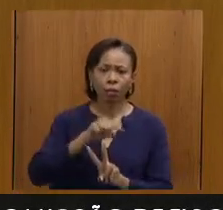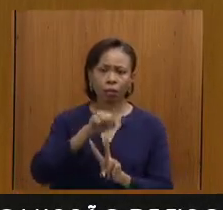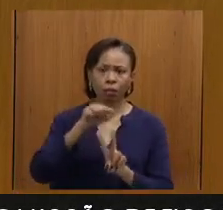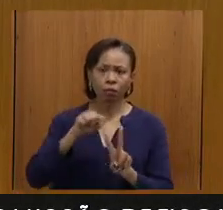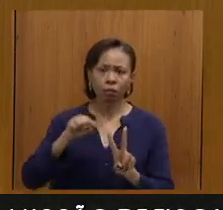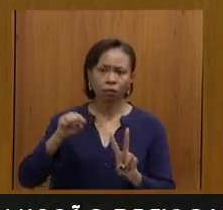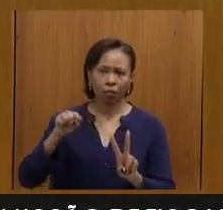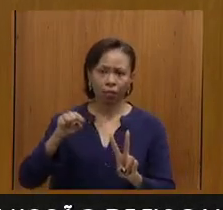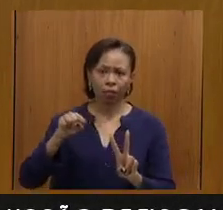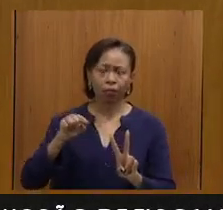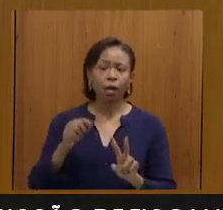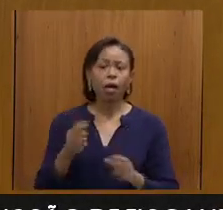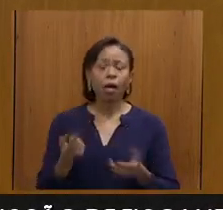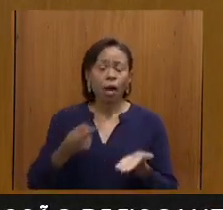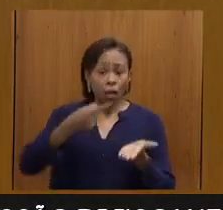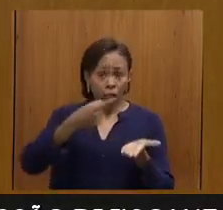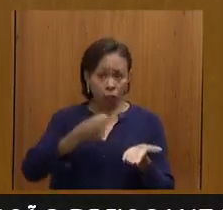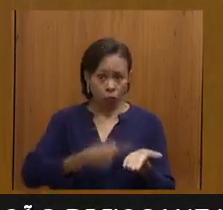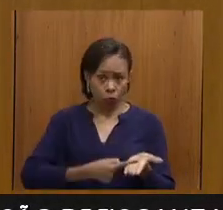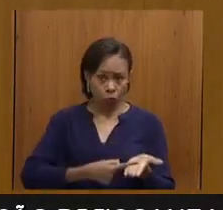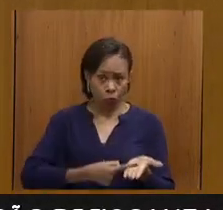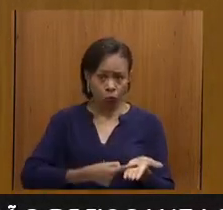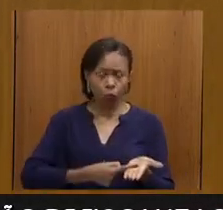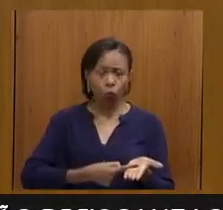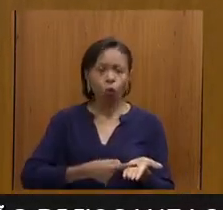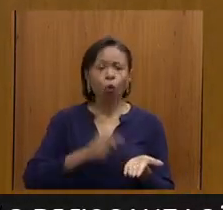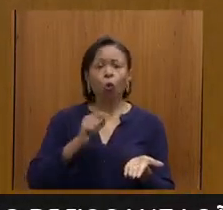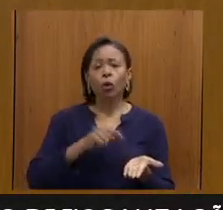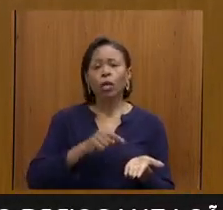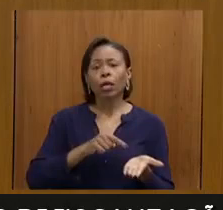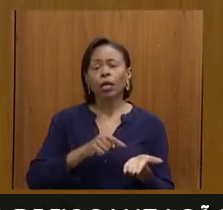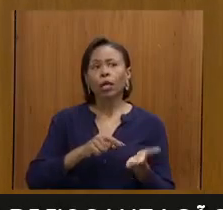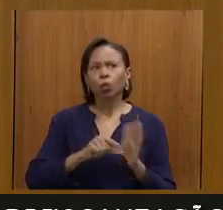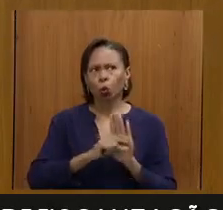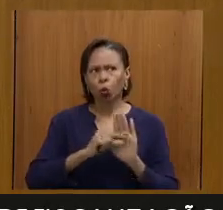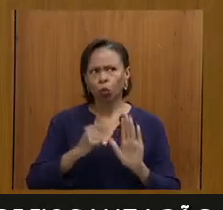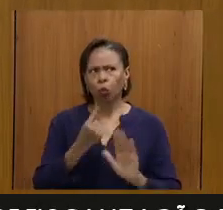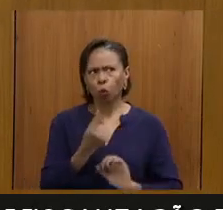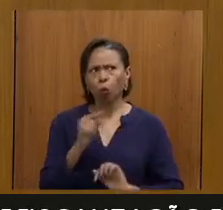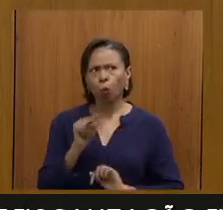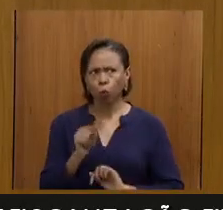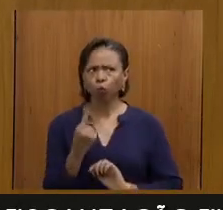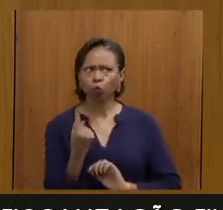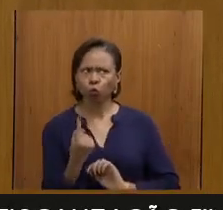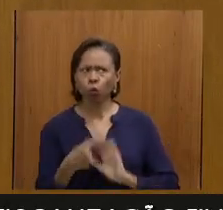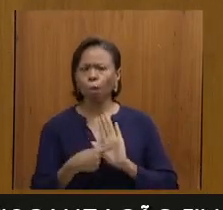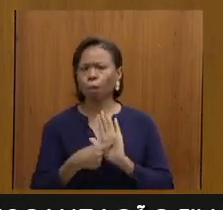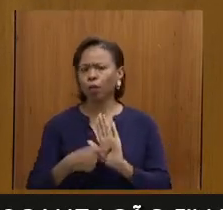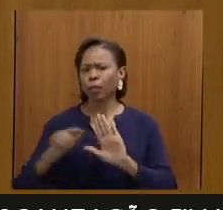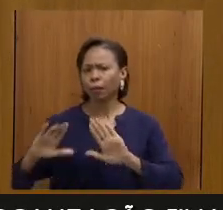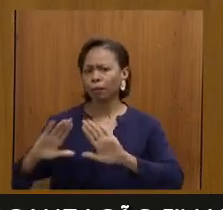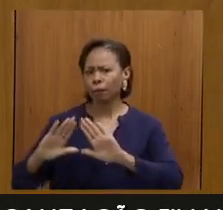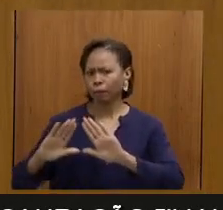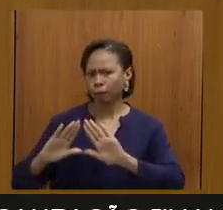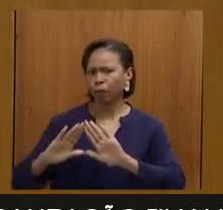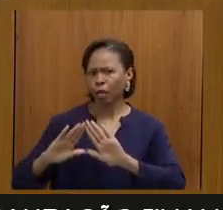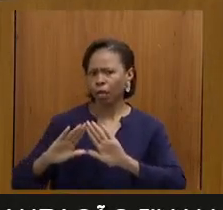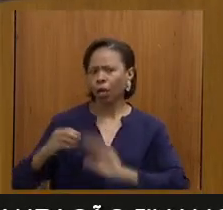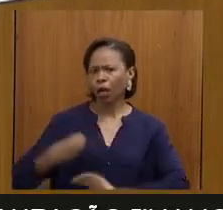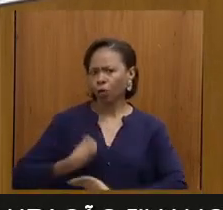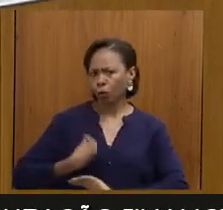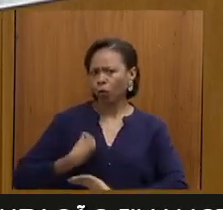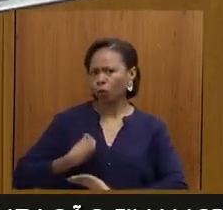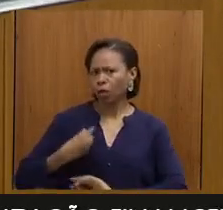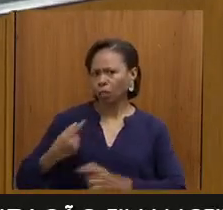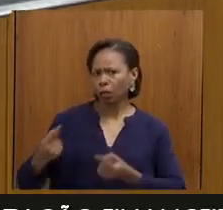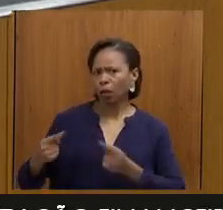o acordo define que a Assembleia no item 1.1 terá uma participação. Aliás, é redundante que a